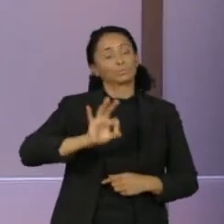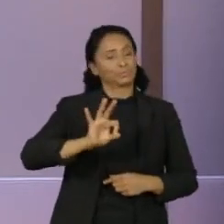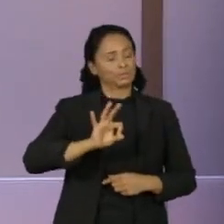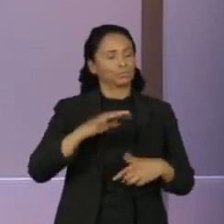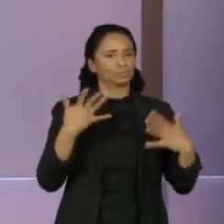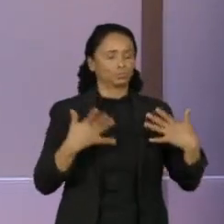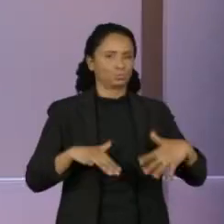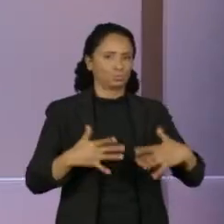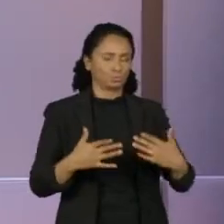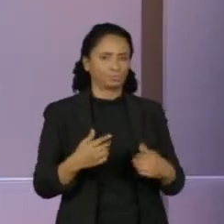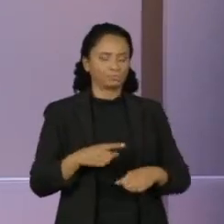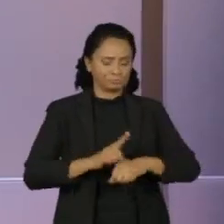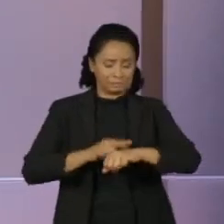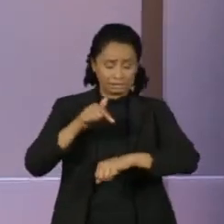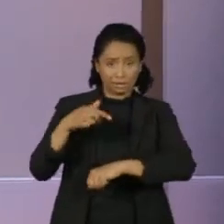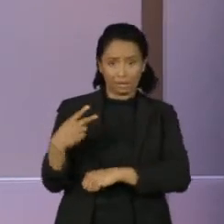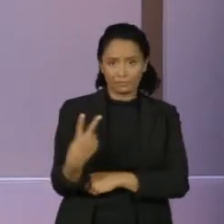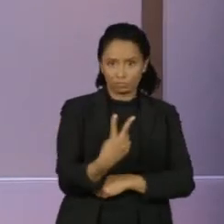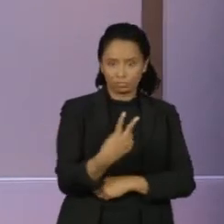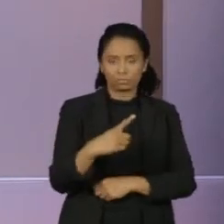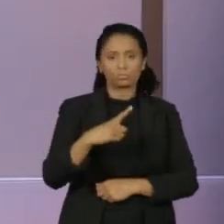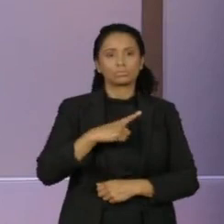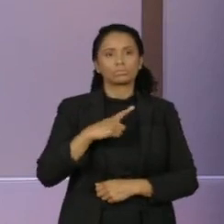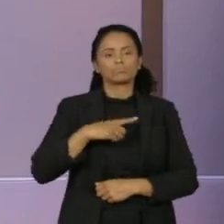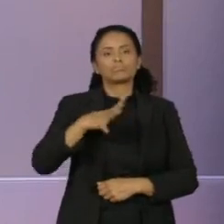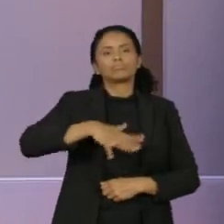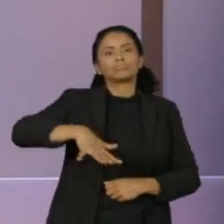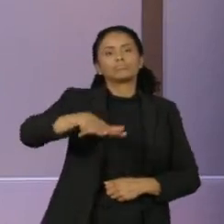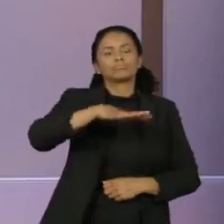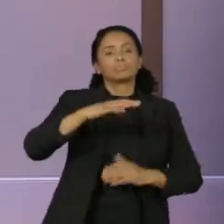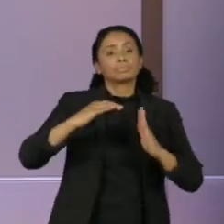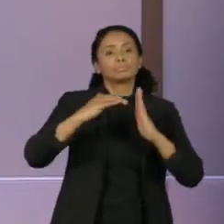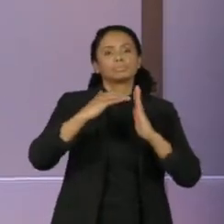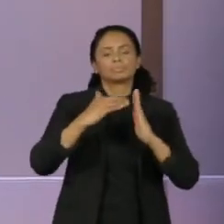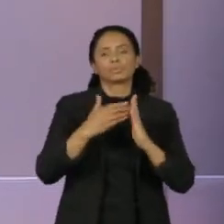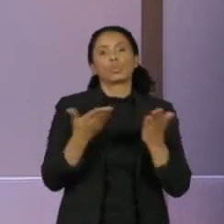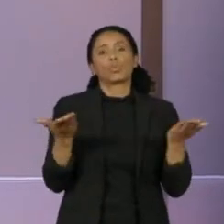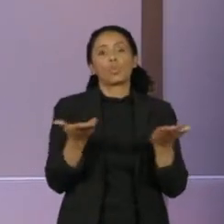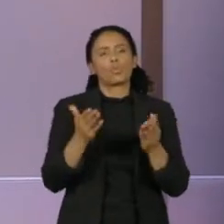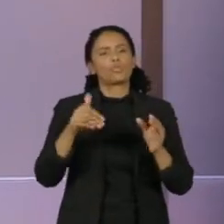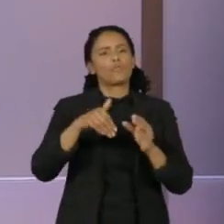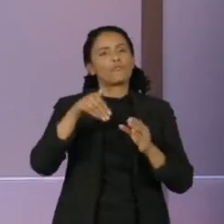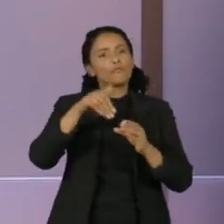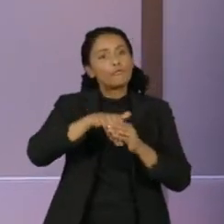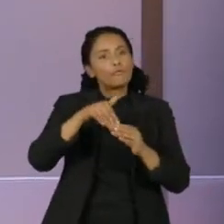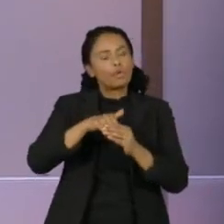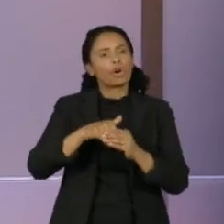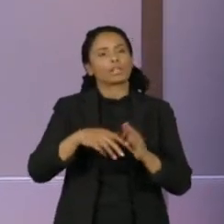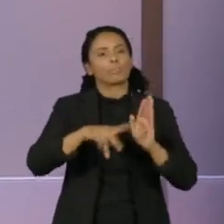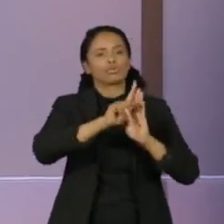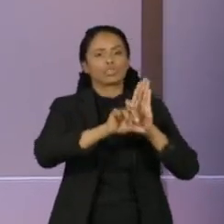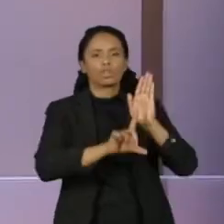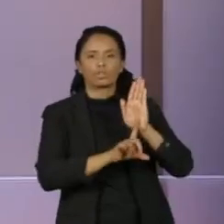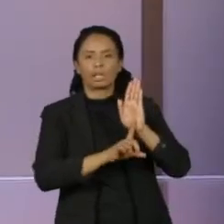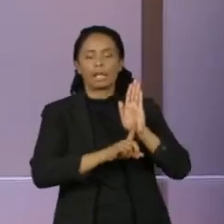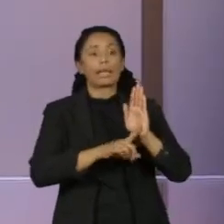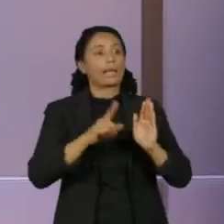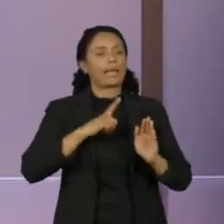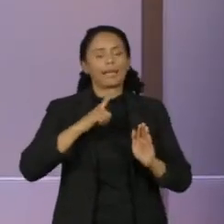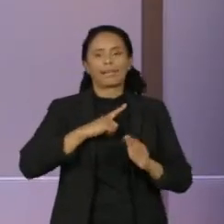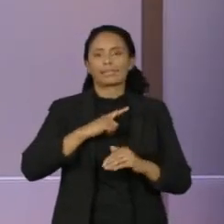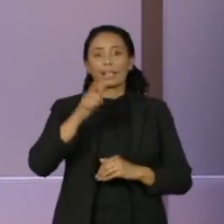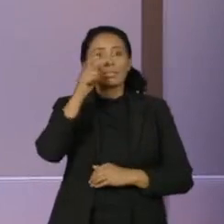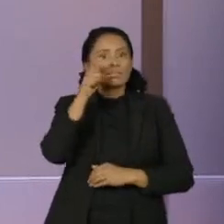1,95%. Às 7h22, o plenário do Senado vota hoje um projeto de lei de interesse de milhões